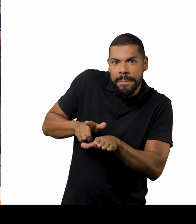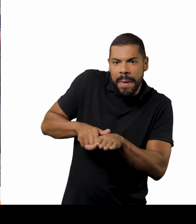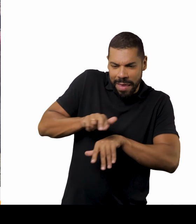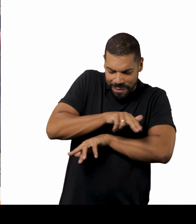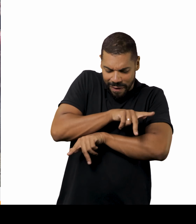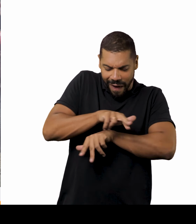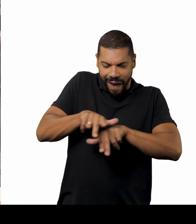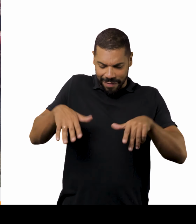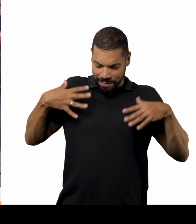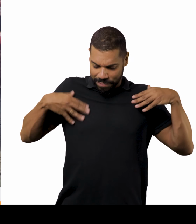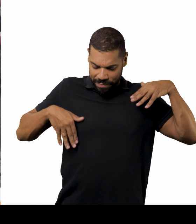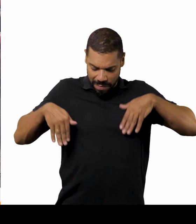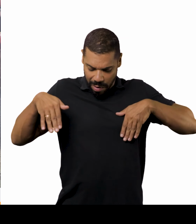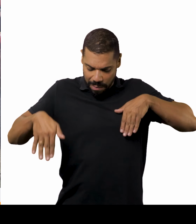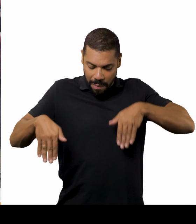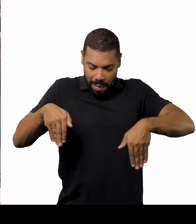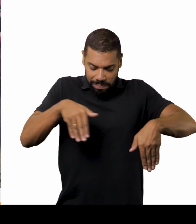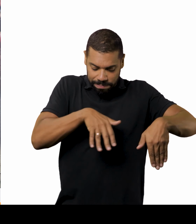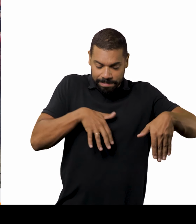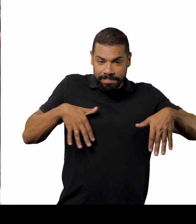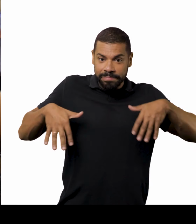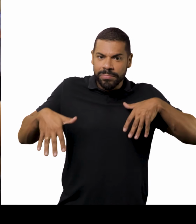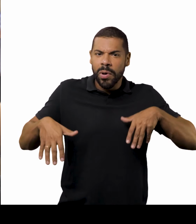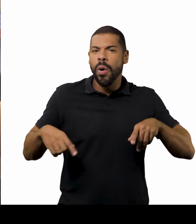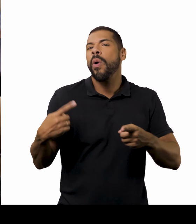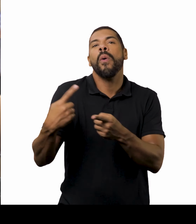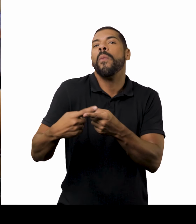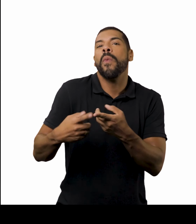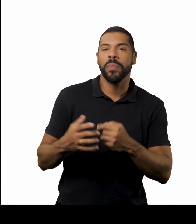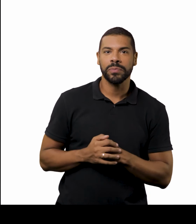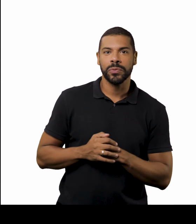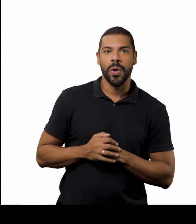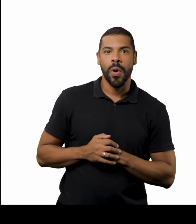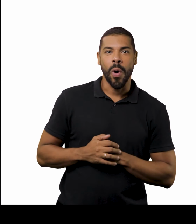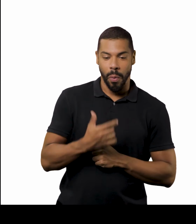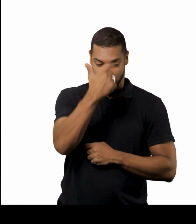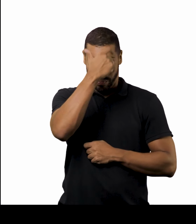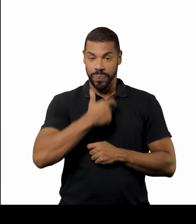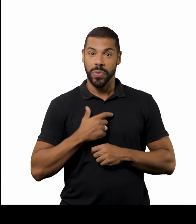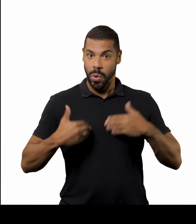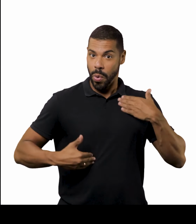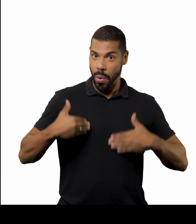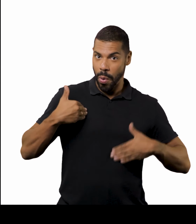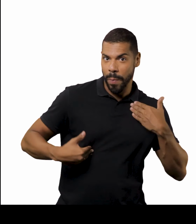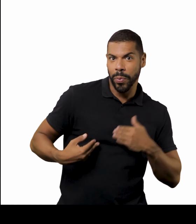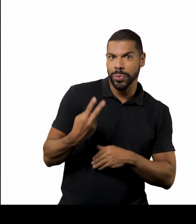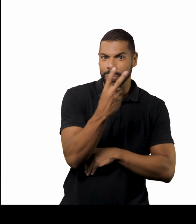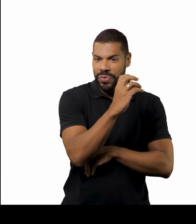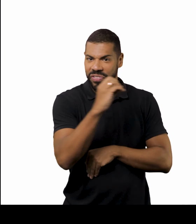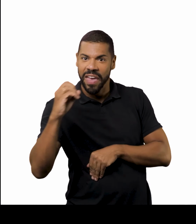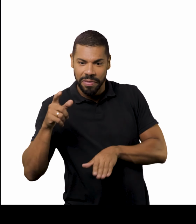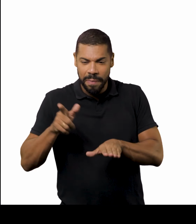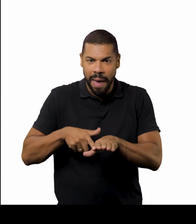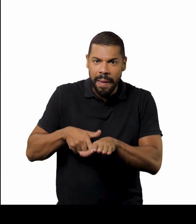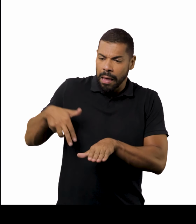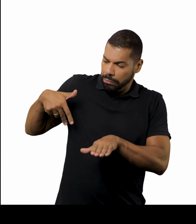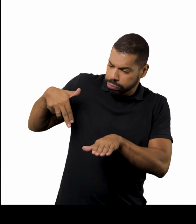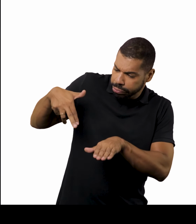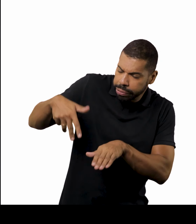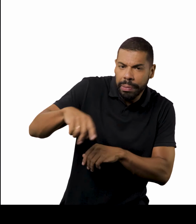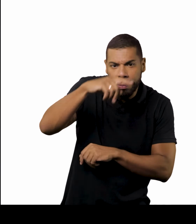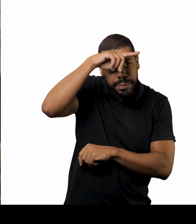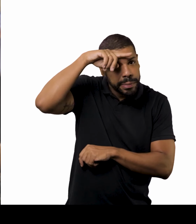de pensar em destruir essa imagética da função. É um corpo com 200 pés, porque teve que caminhar não sei quantos quilômetros,